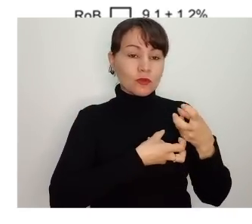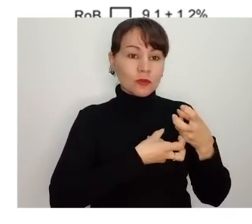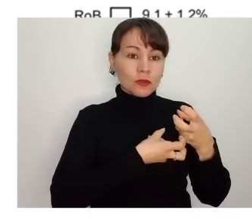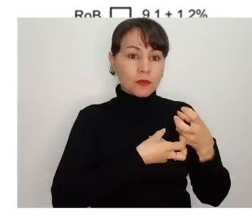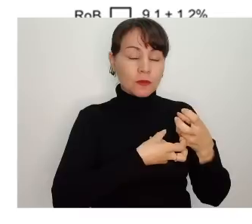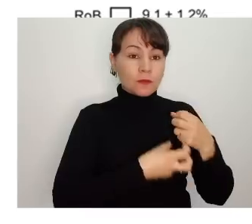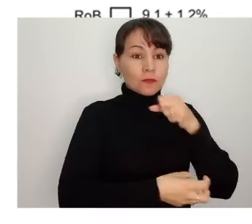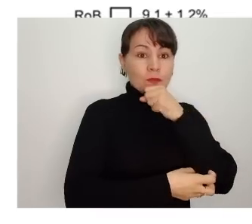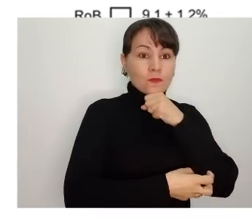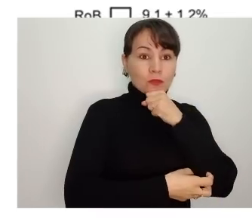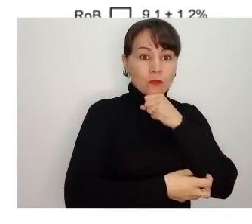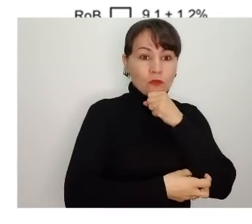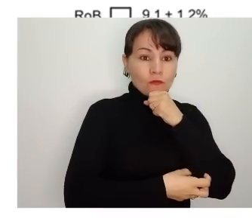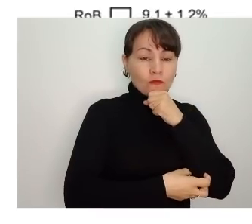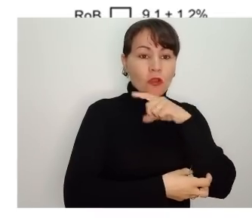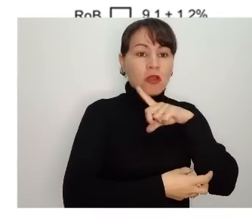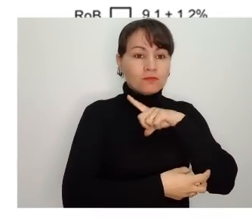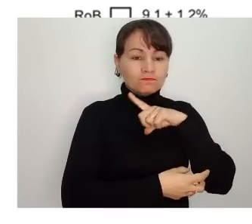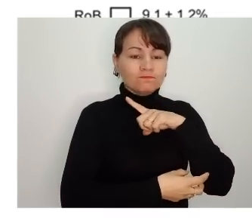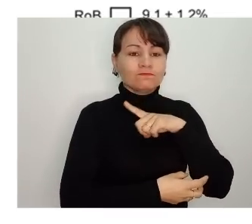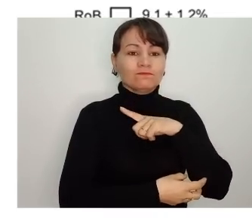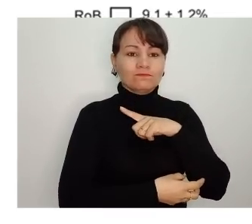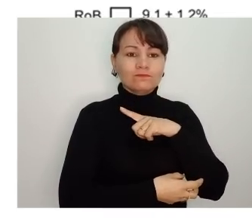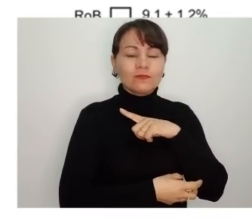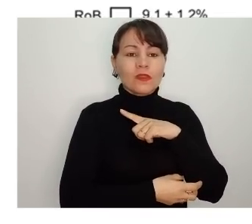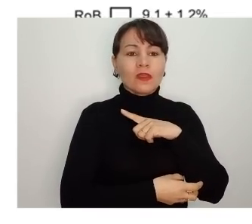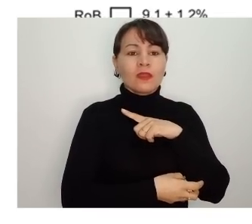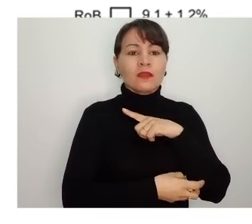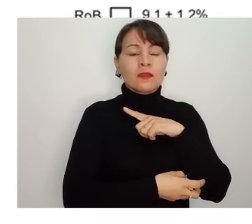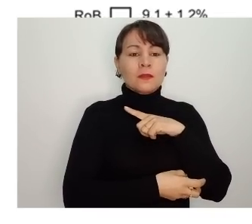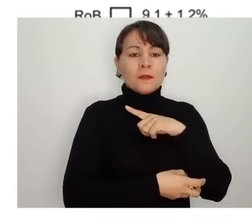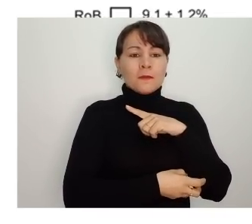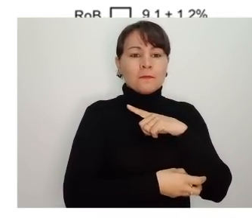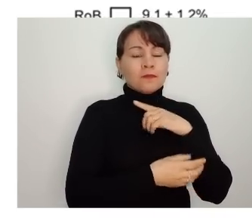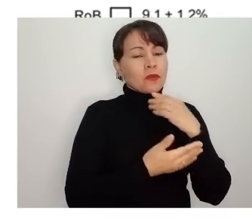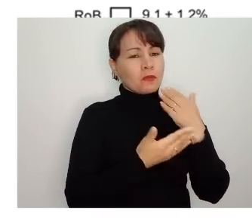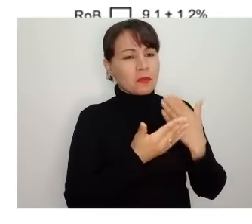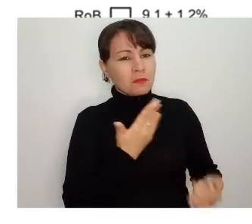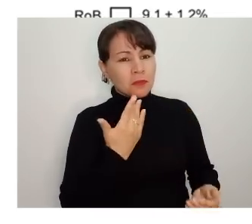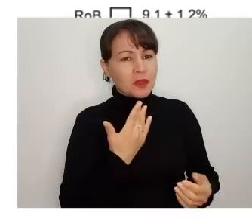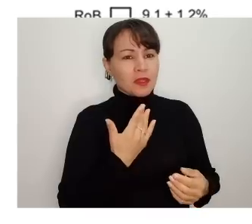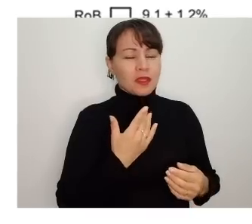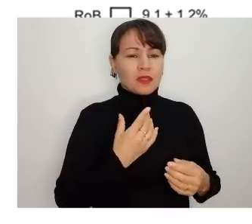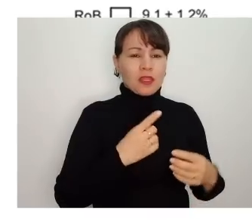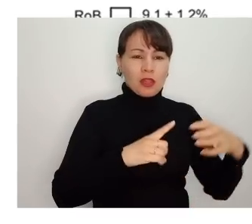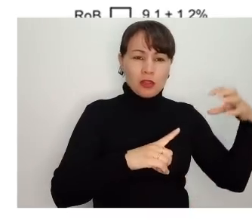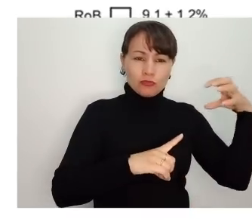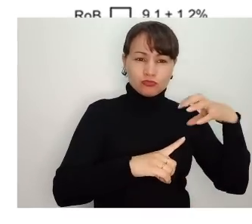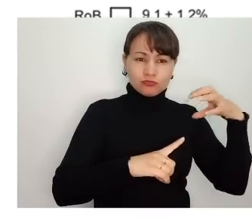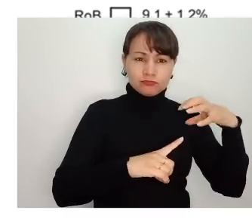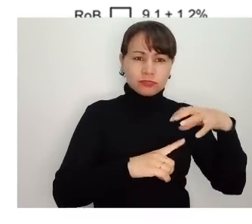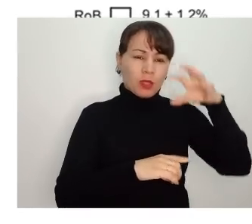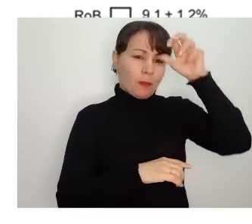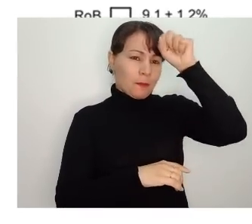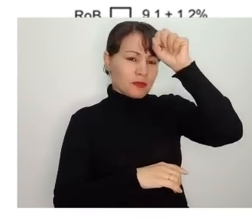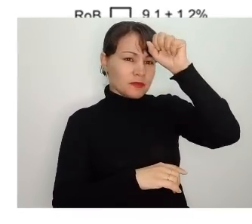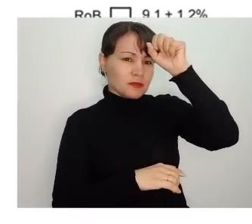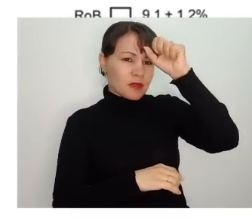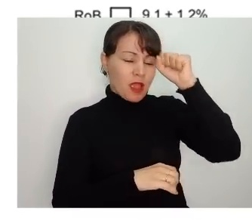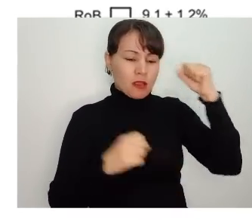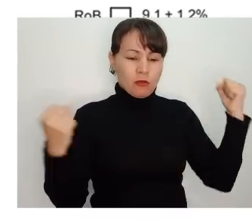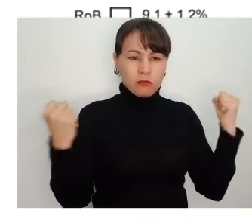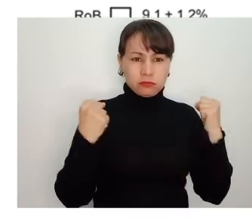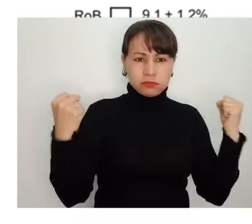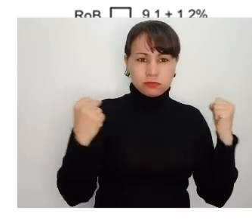gente observa, né, que o idoso, ele geralmente tem uma perda de funções